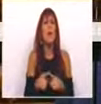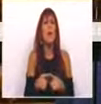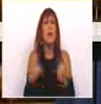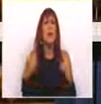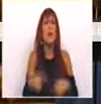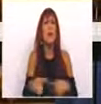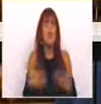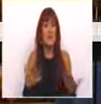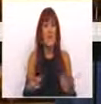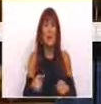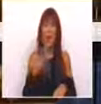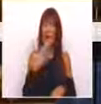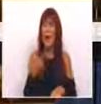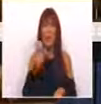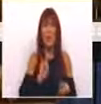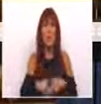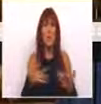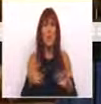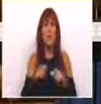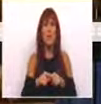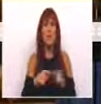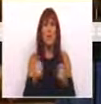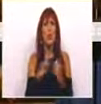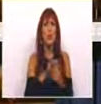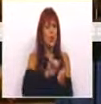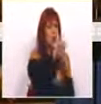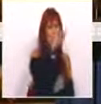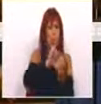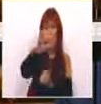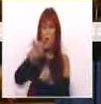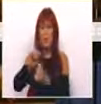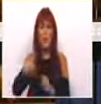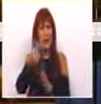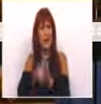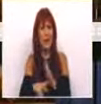tenha neste Parlamento conhecimento de todos os diplomas que vão